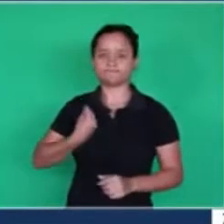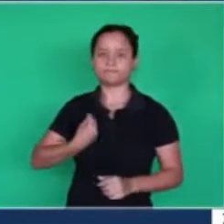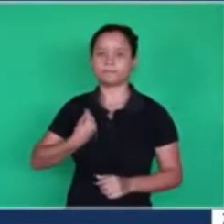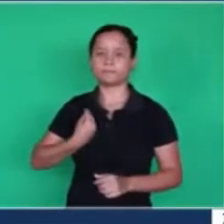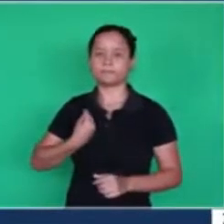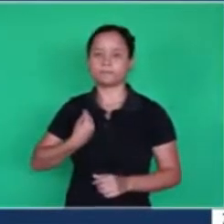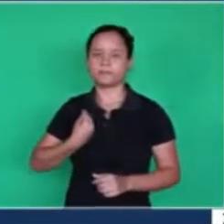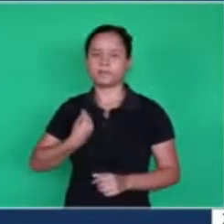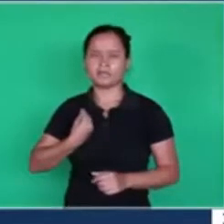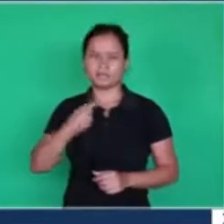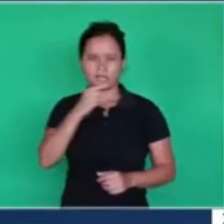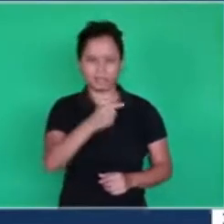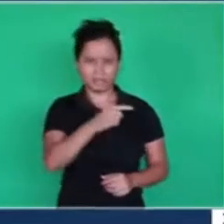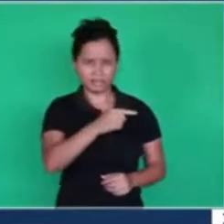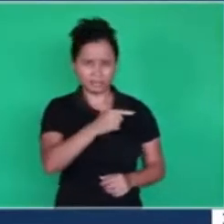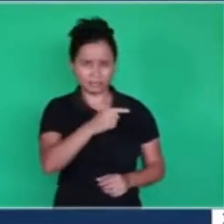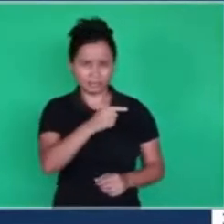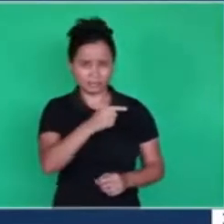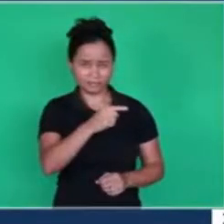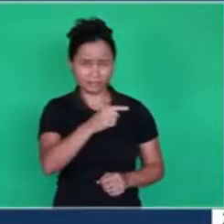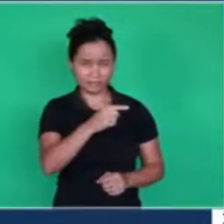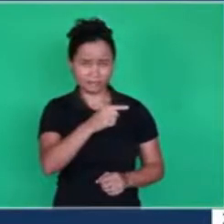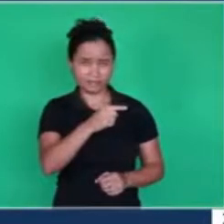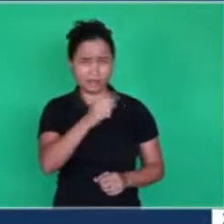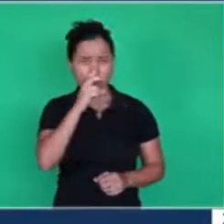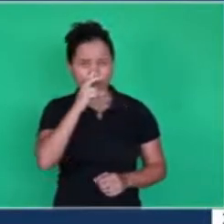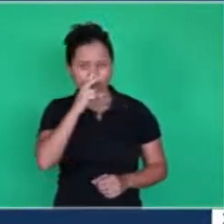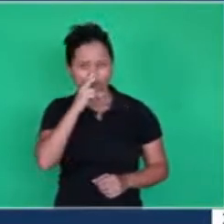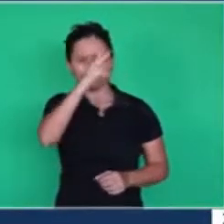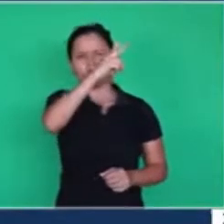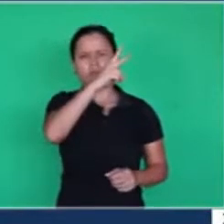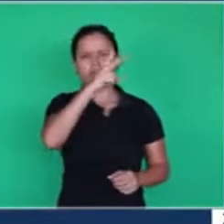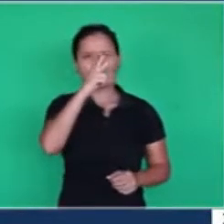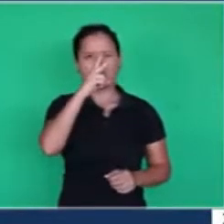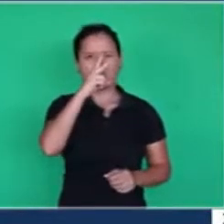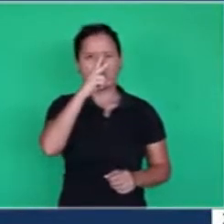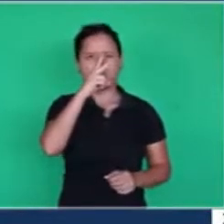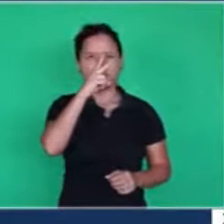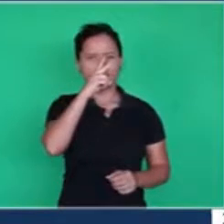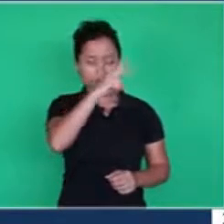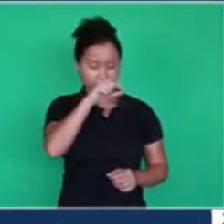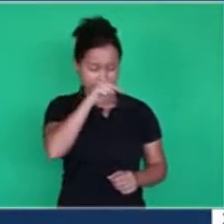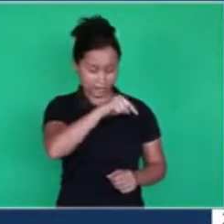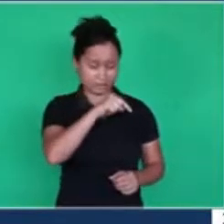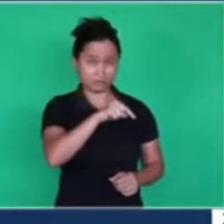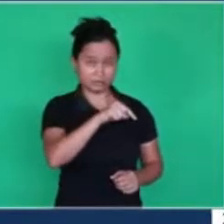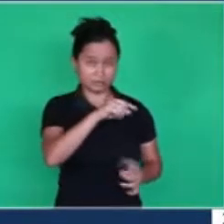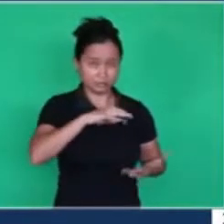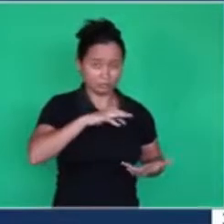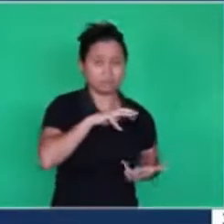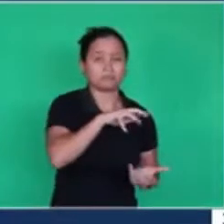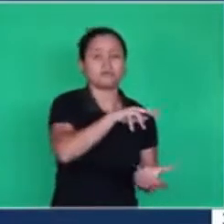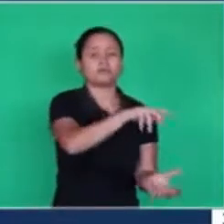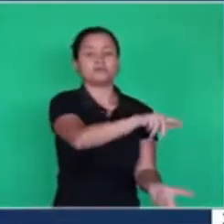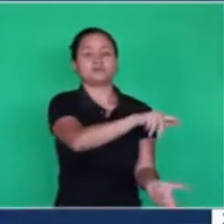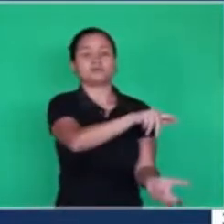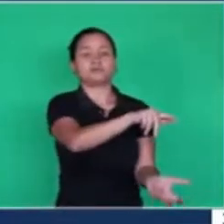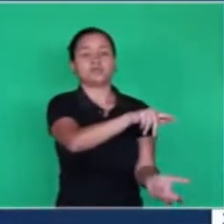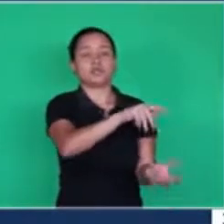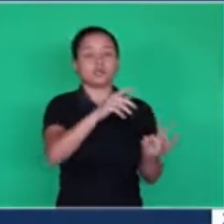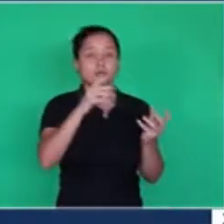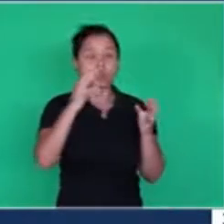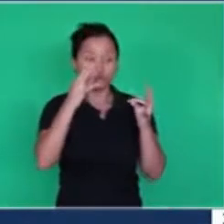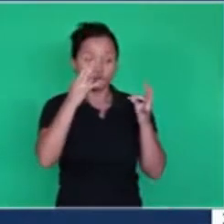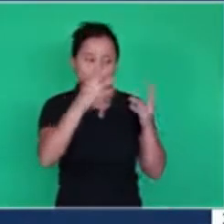efeitos desejados. Essa força é à disposição do mundo, e ela vai fazer tudo aquilo